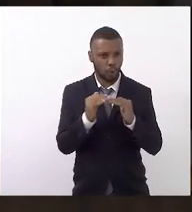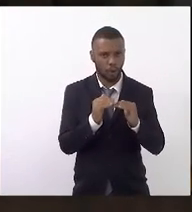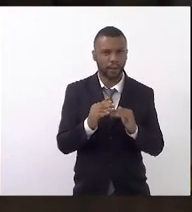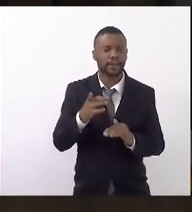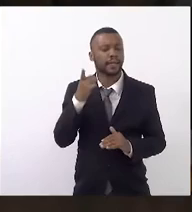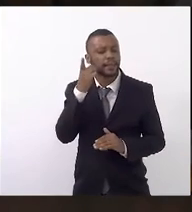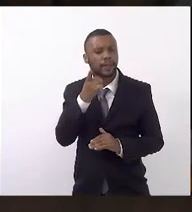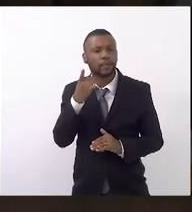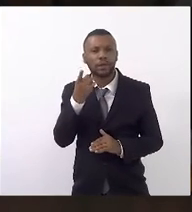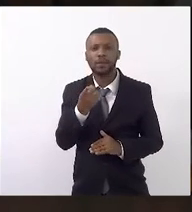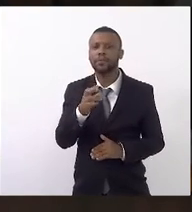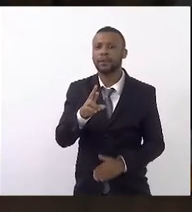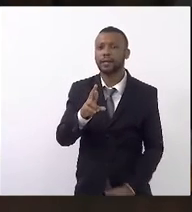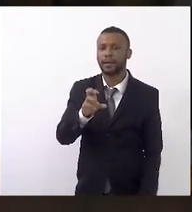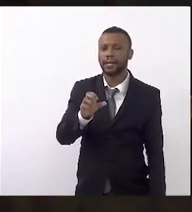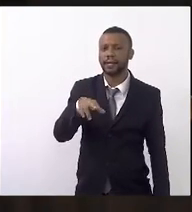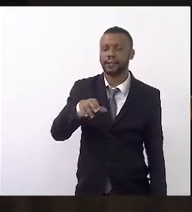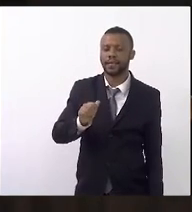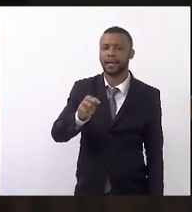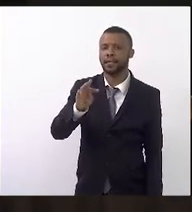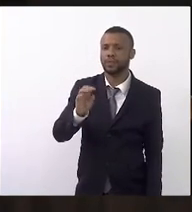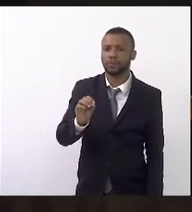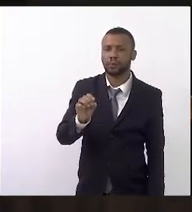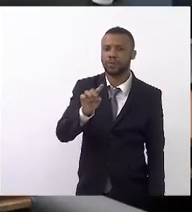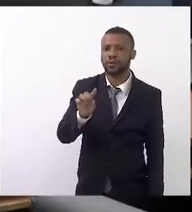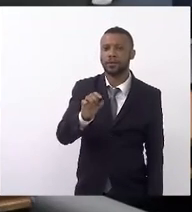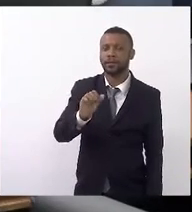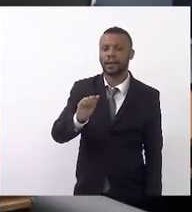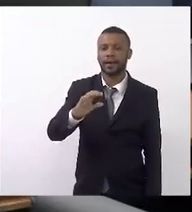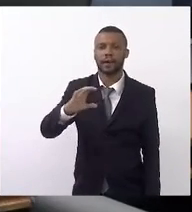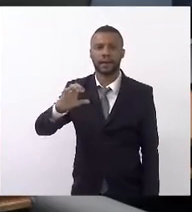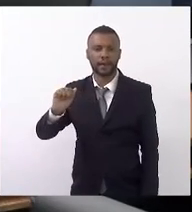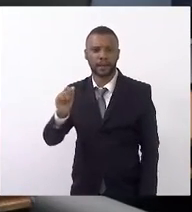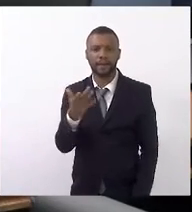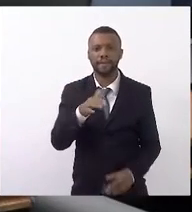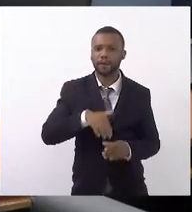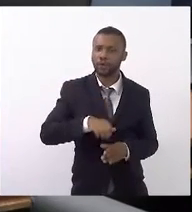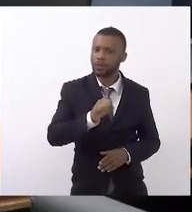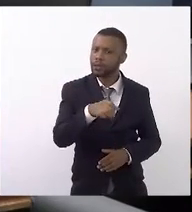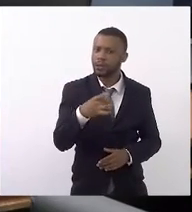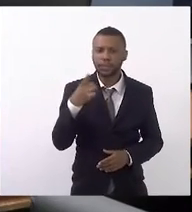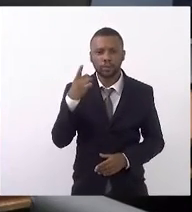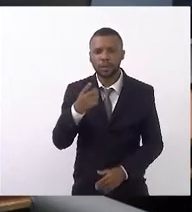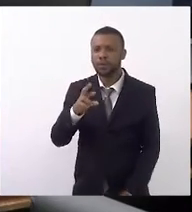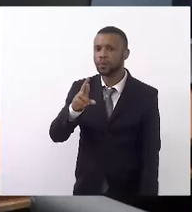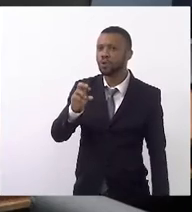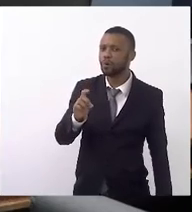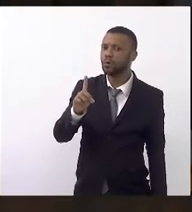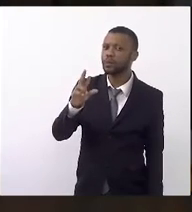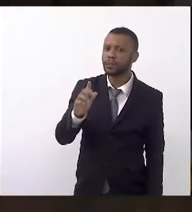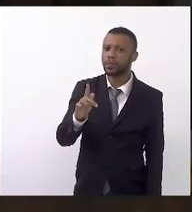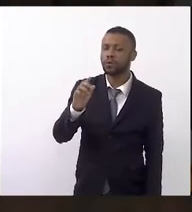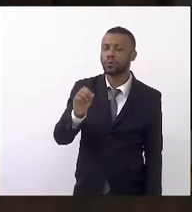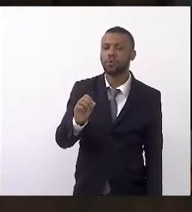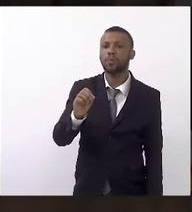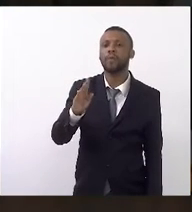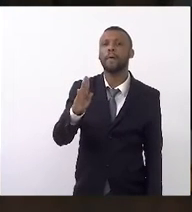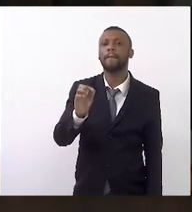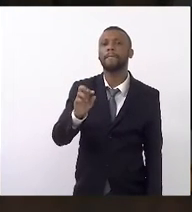Deputado Renato Zaca. Vota sim. Deputado Rodrigo Bacelar. Vota sim.